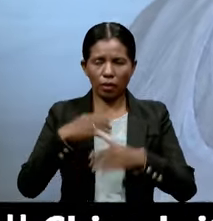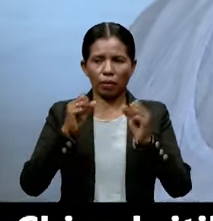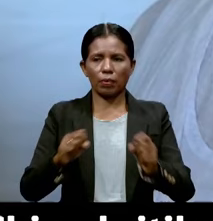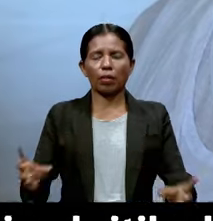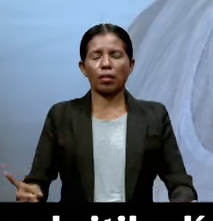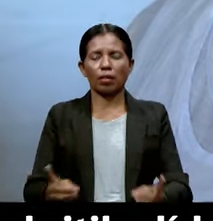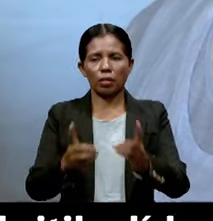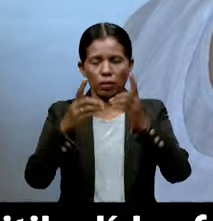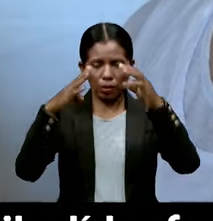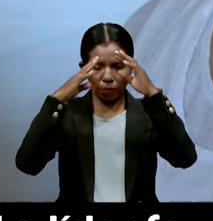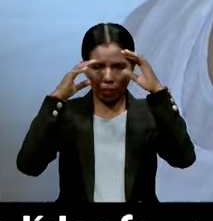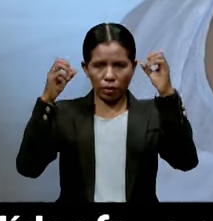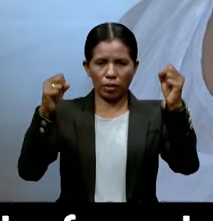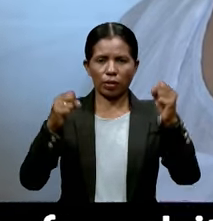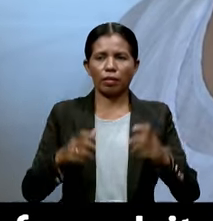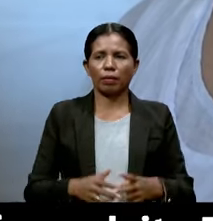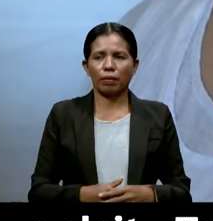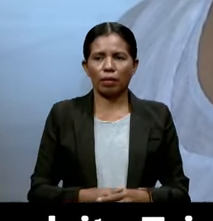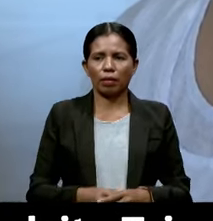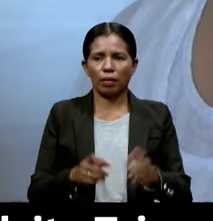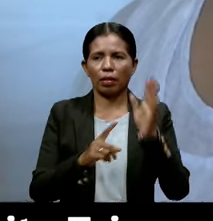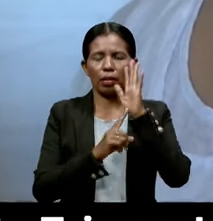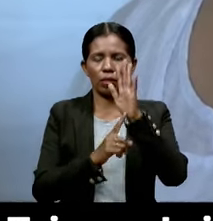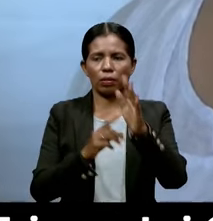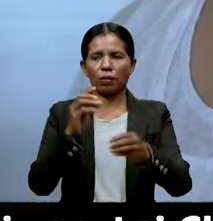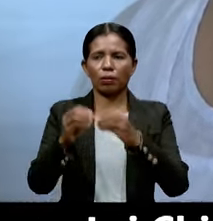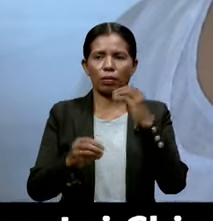silensia presidenti atau konaba